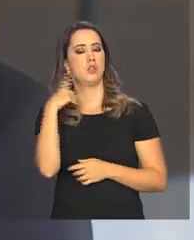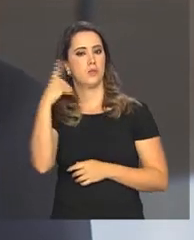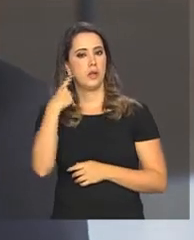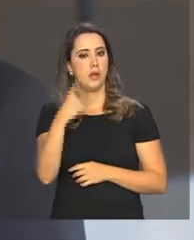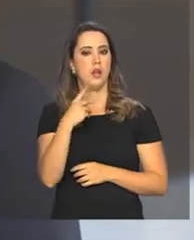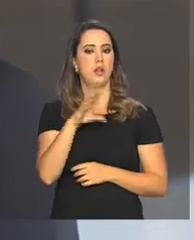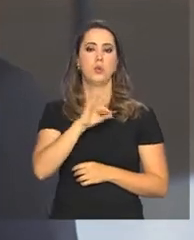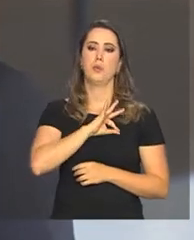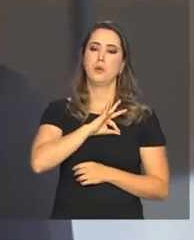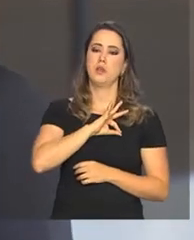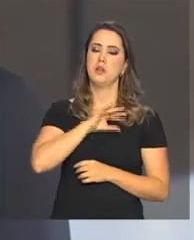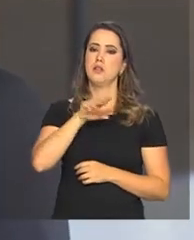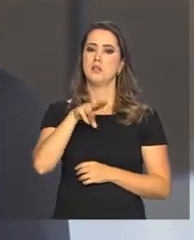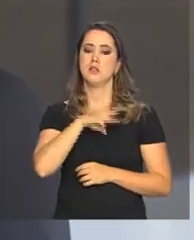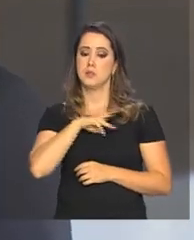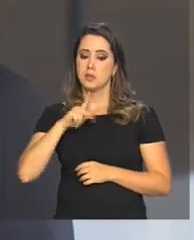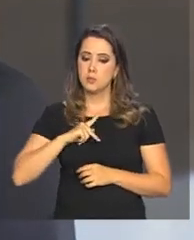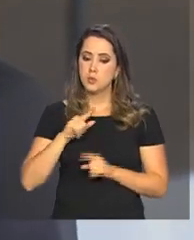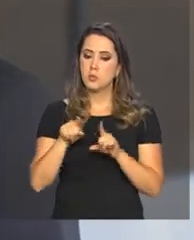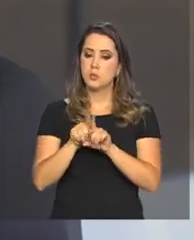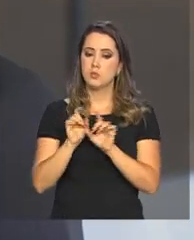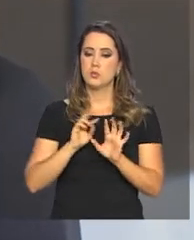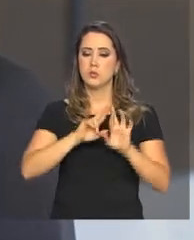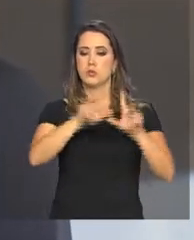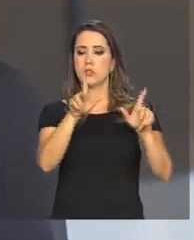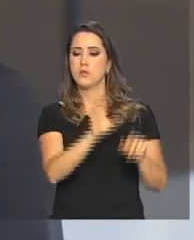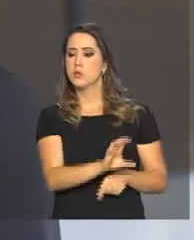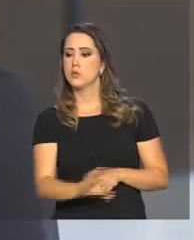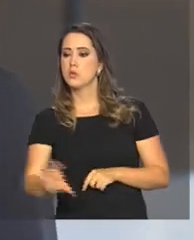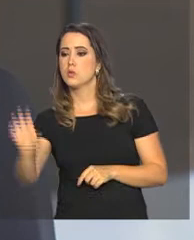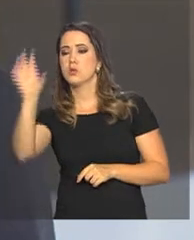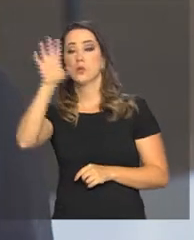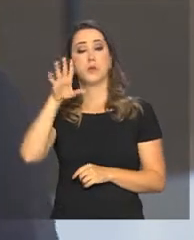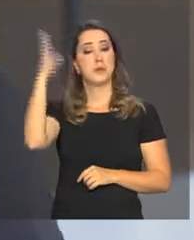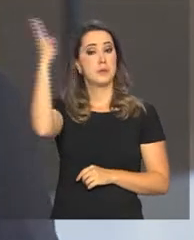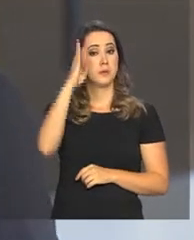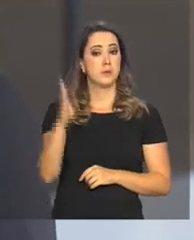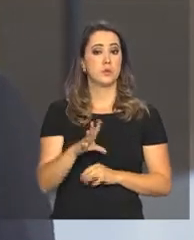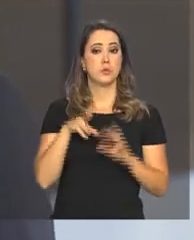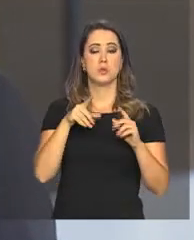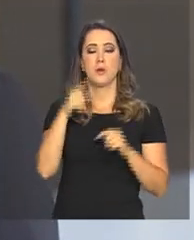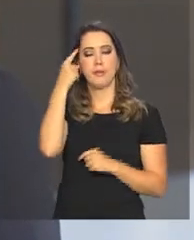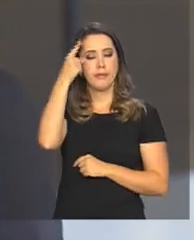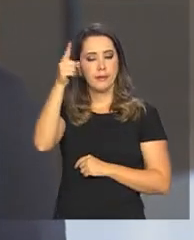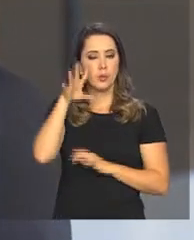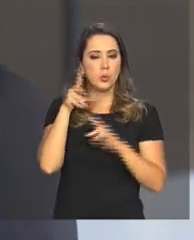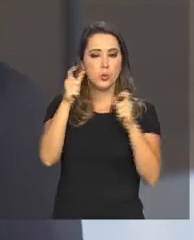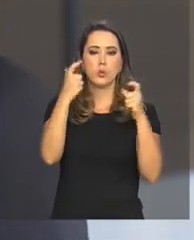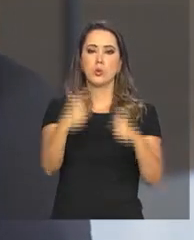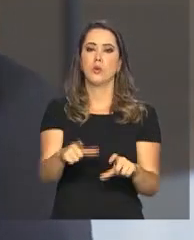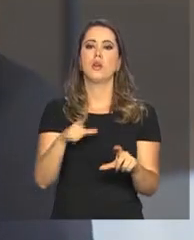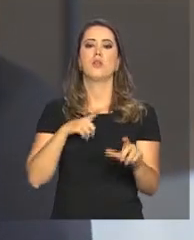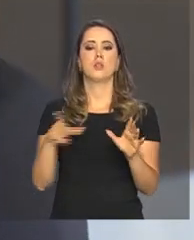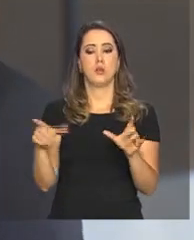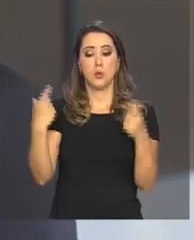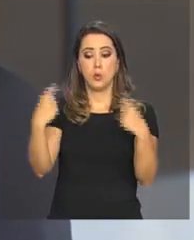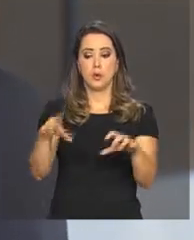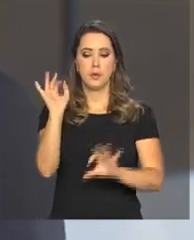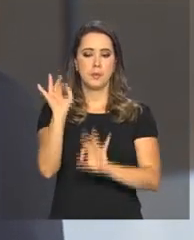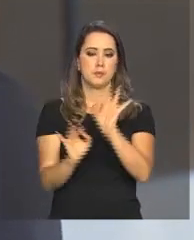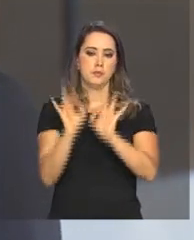polícia e ela está espalhada por vários estados no brasil ea idéia é que todos os estados brasileiros possuem a casa da mulher